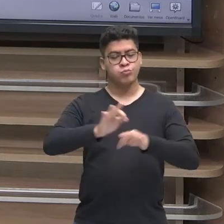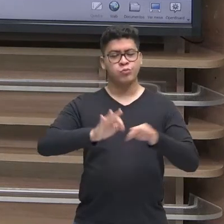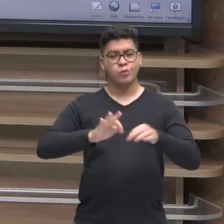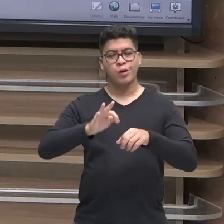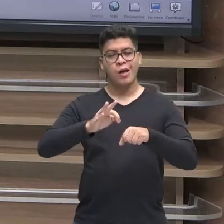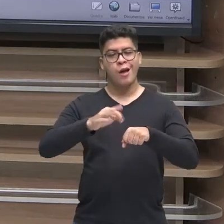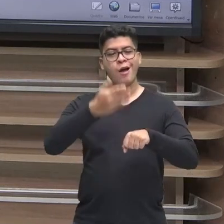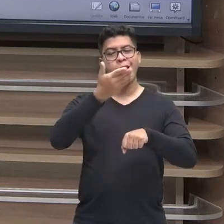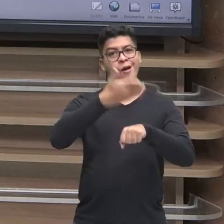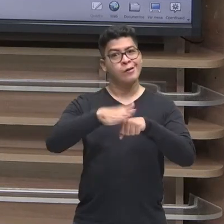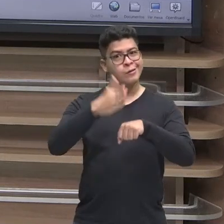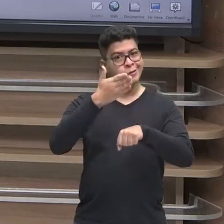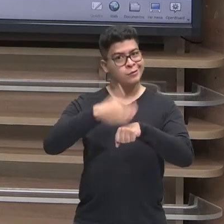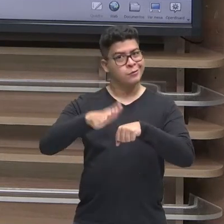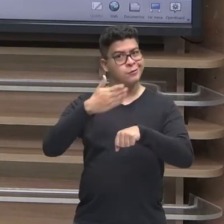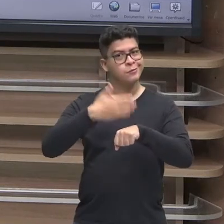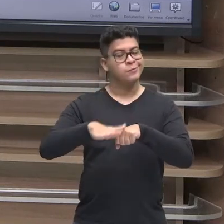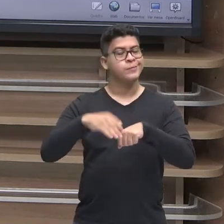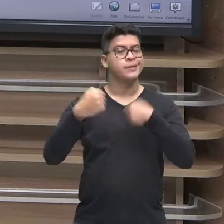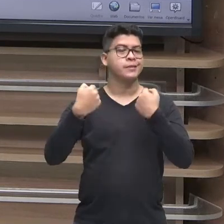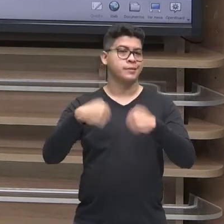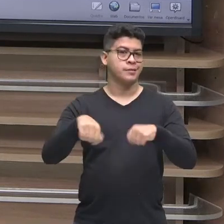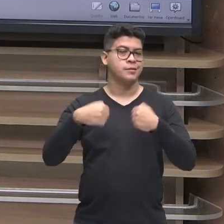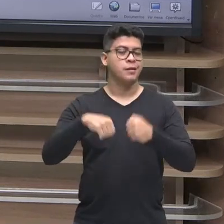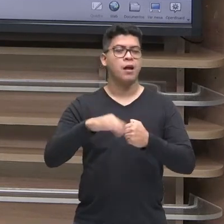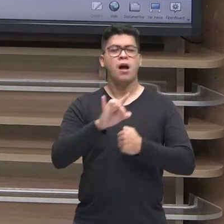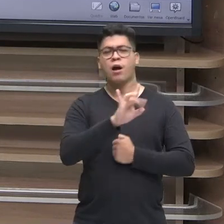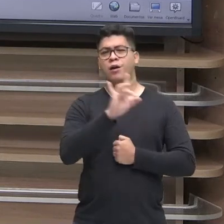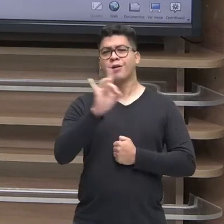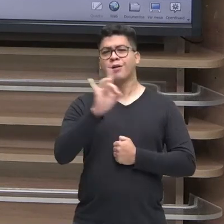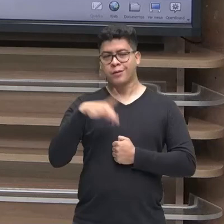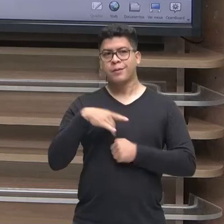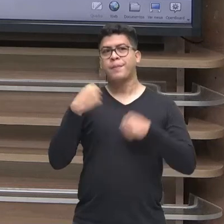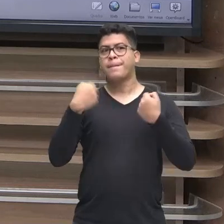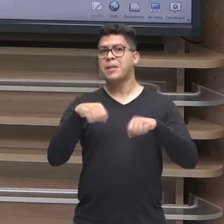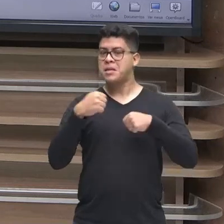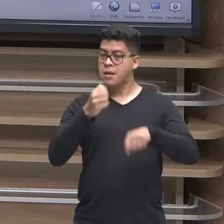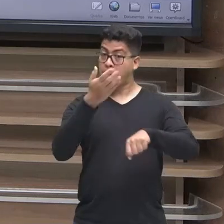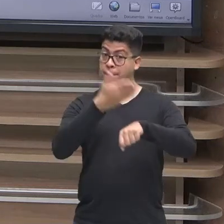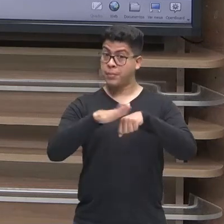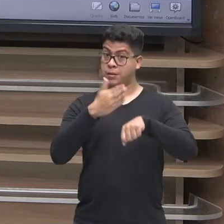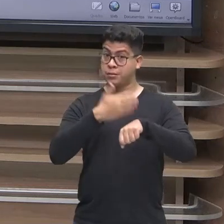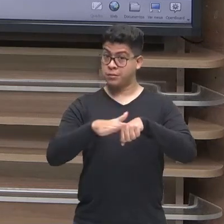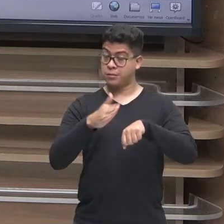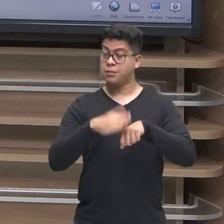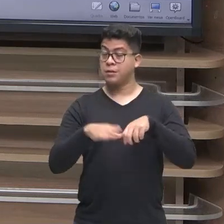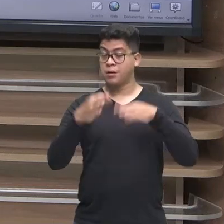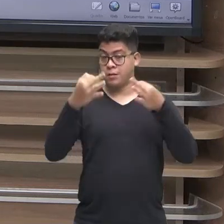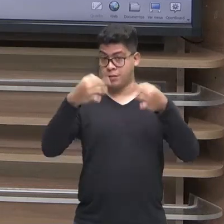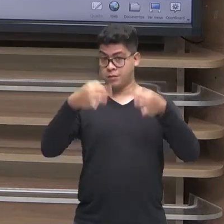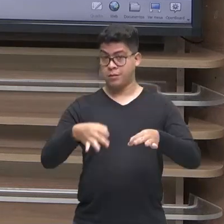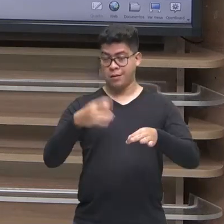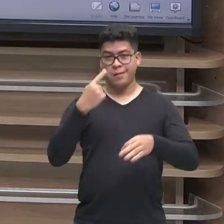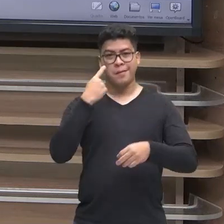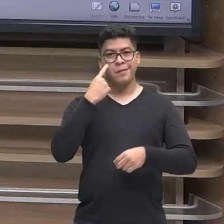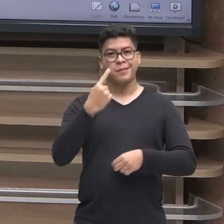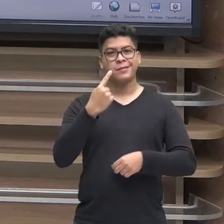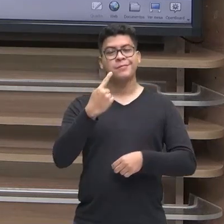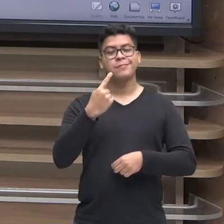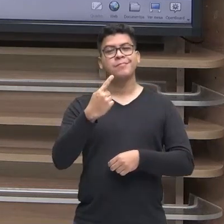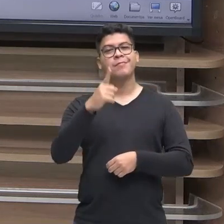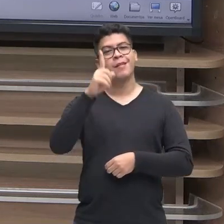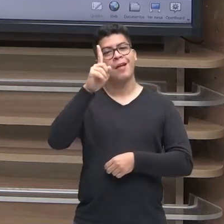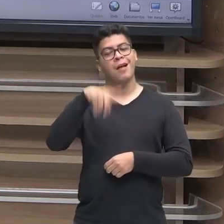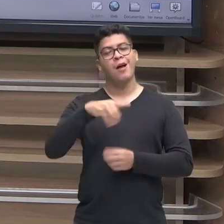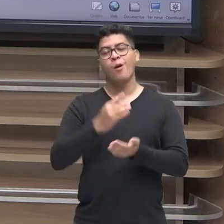gente Lembrar de todos os movimentos de cada uma das peças e a gente tem que praticar tem que ter o tabuleiro e praticar e